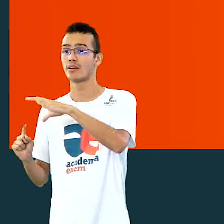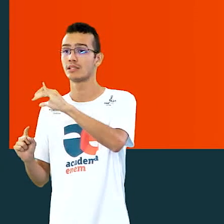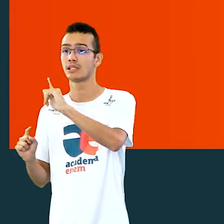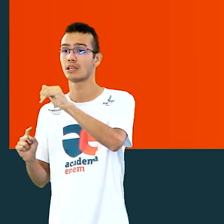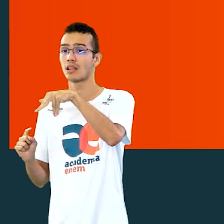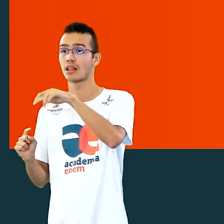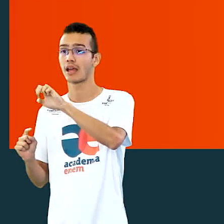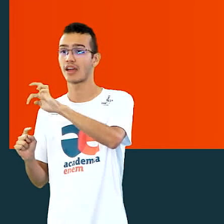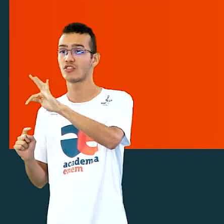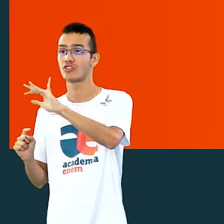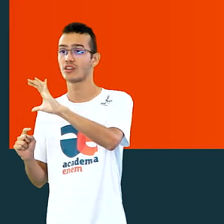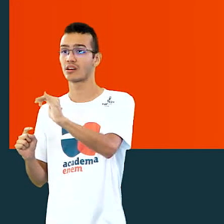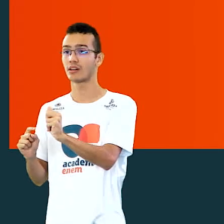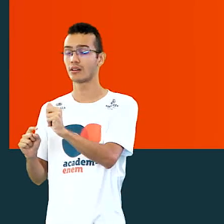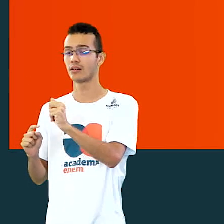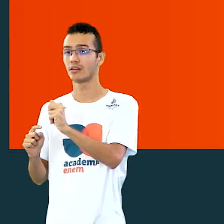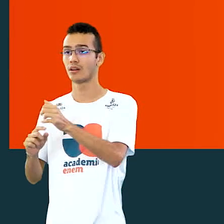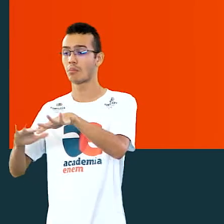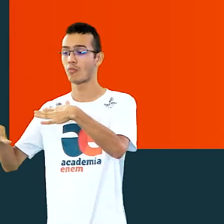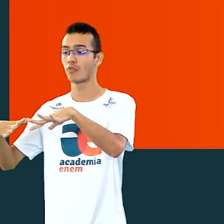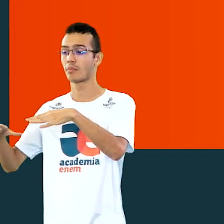Cinética, para girar a hélice.